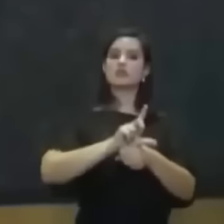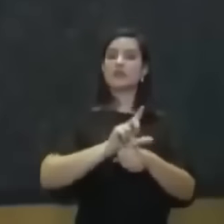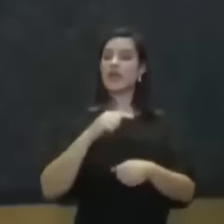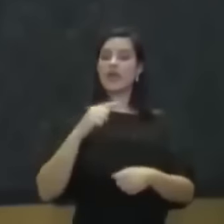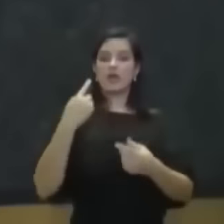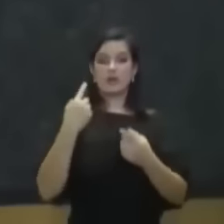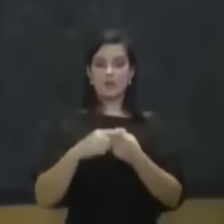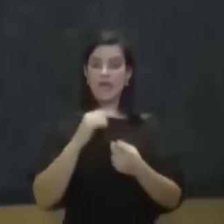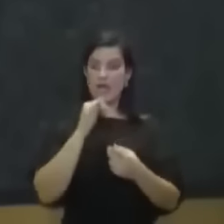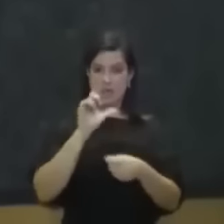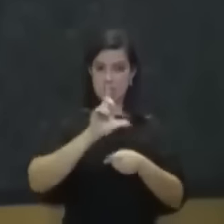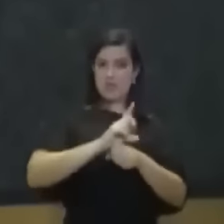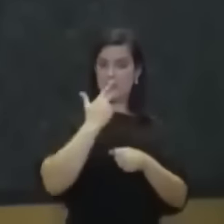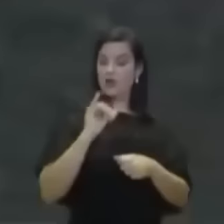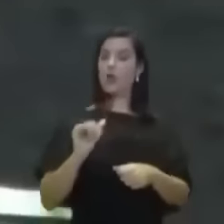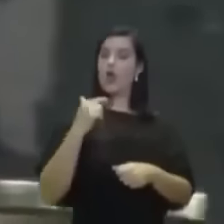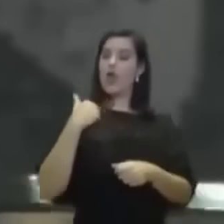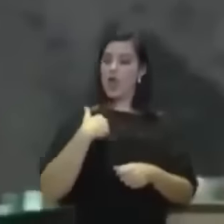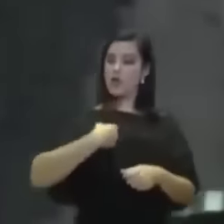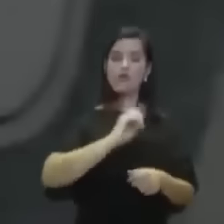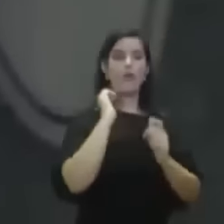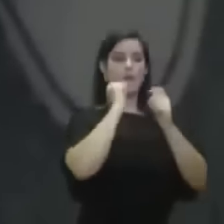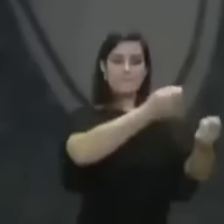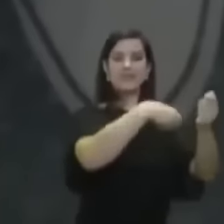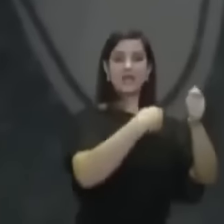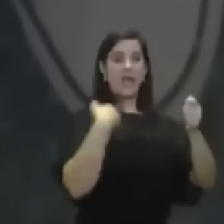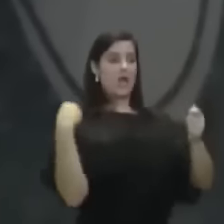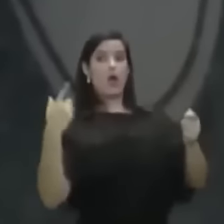pescar. Os outros disseram: nós também vamos contigo.